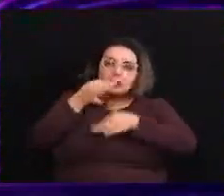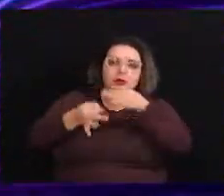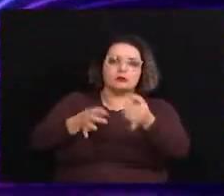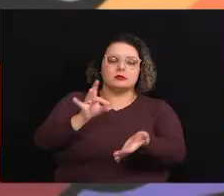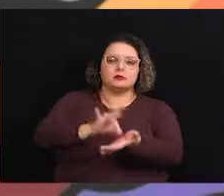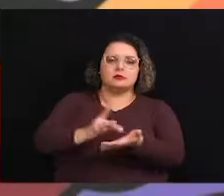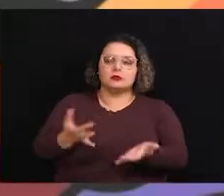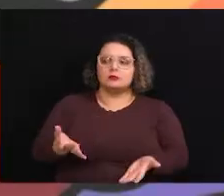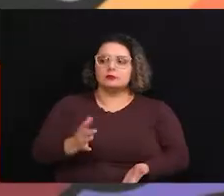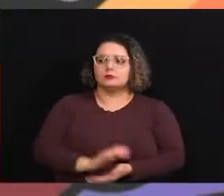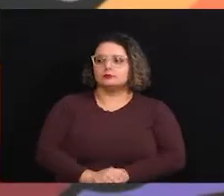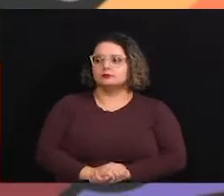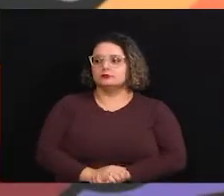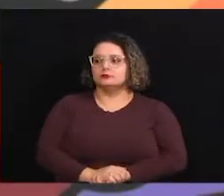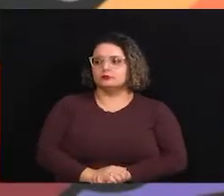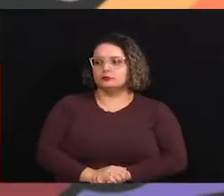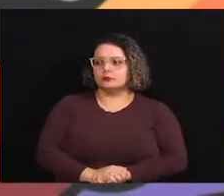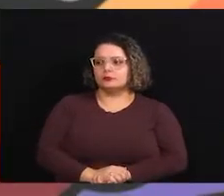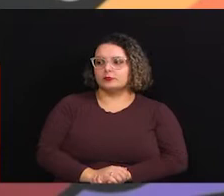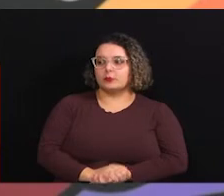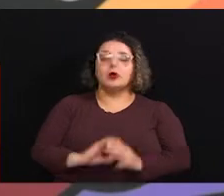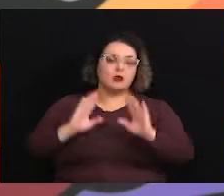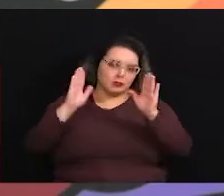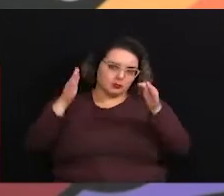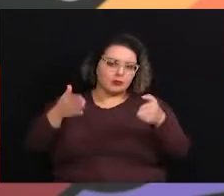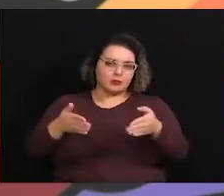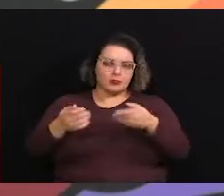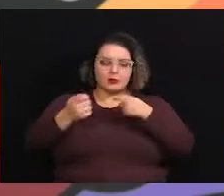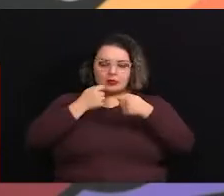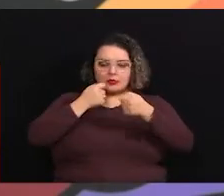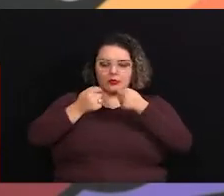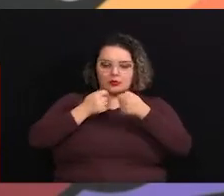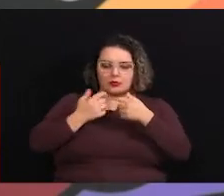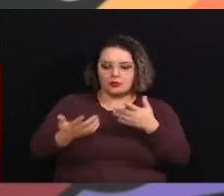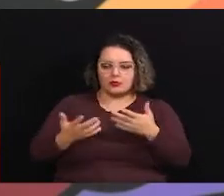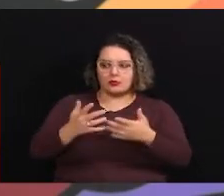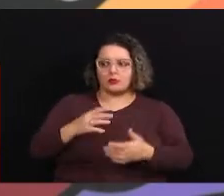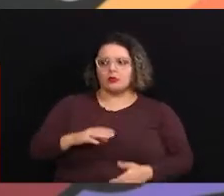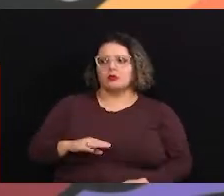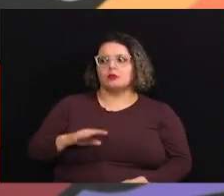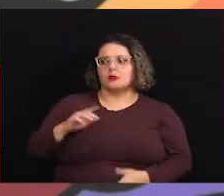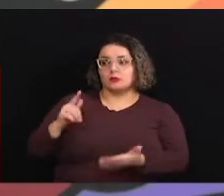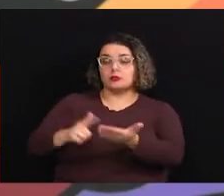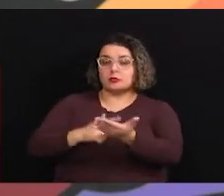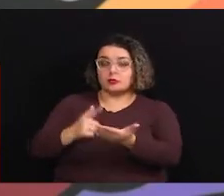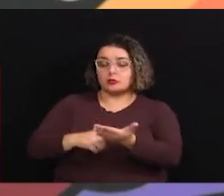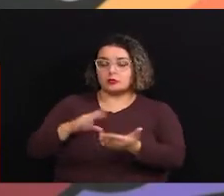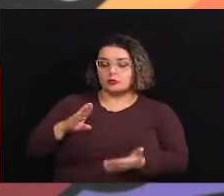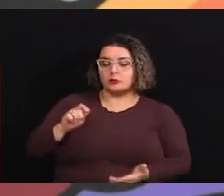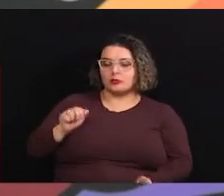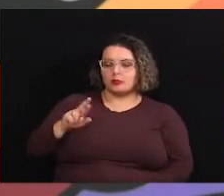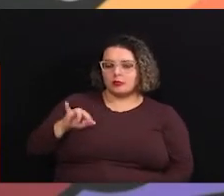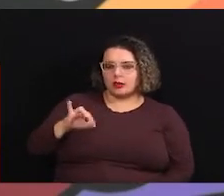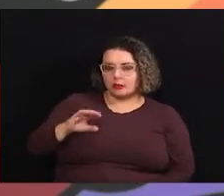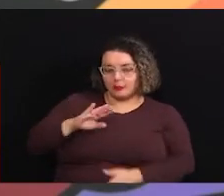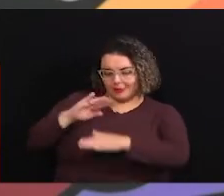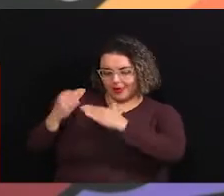realidade. Eu sei que, bom, a gente focou aqui a entrevista, né, no bairro dos Corvos Elétricos,